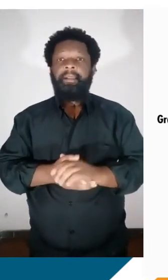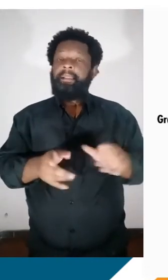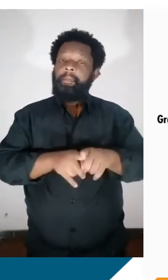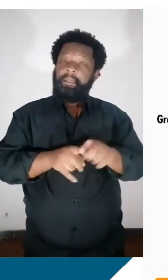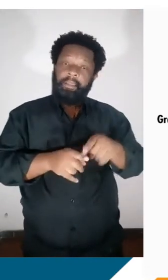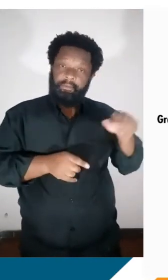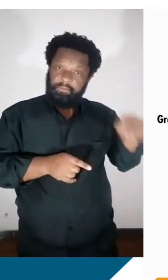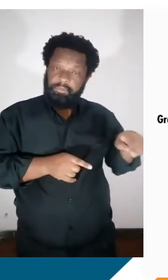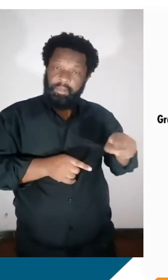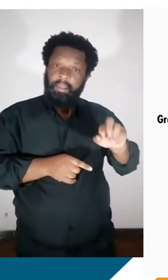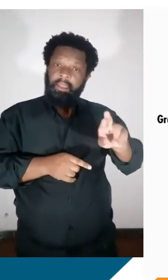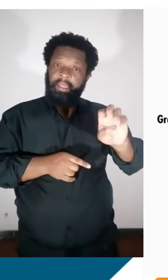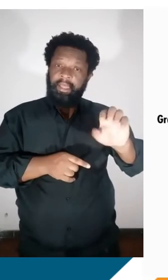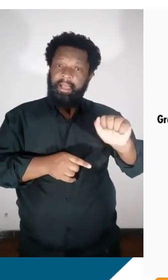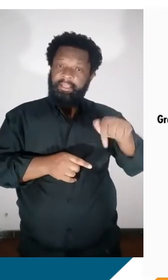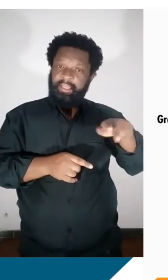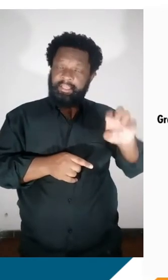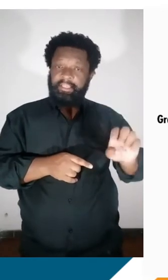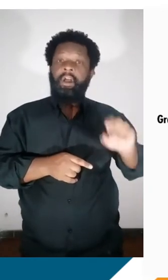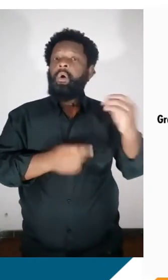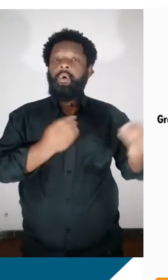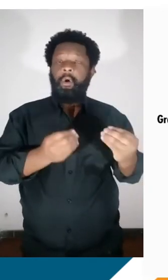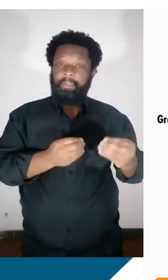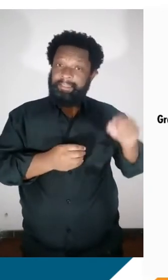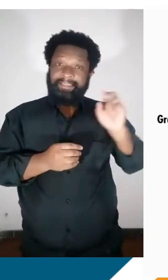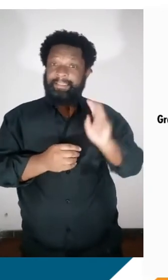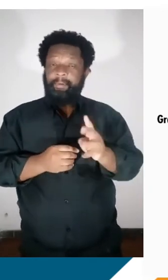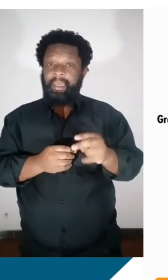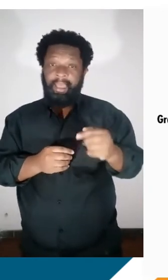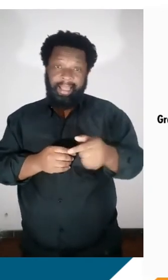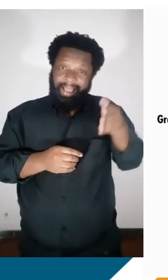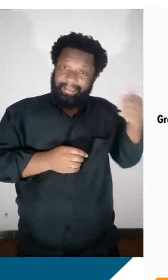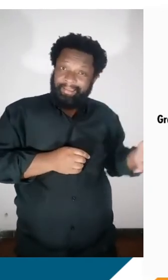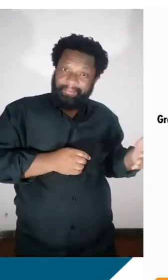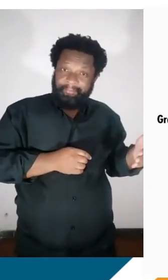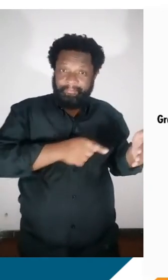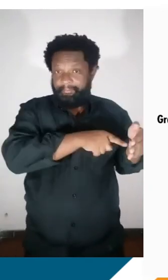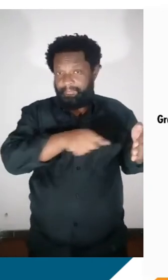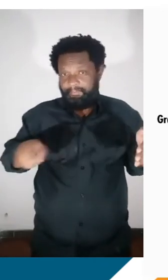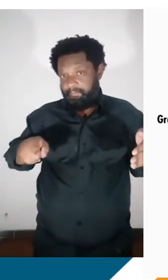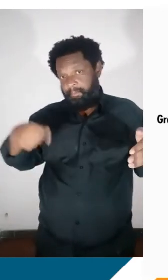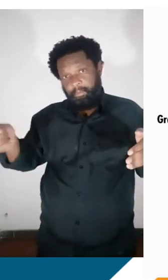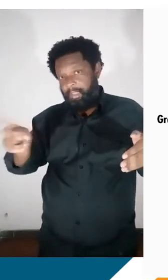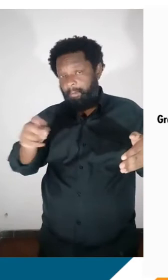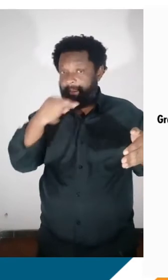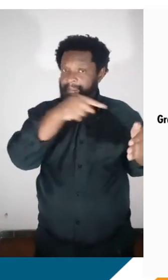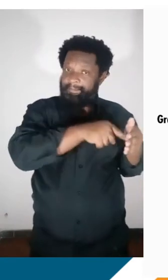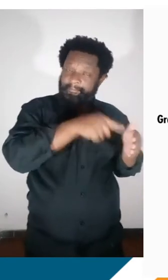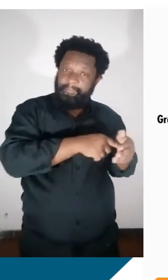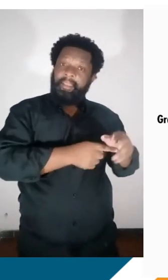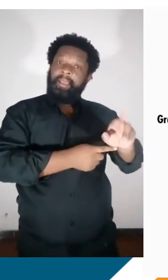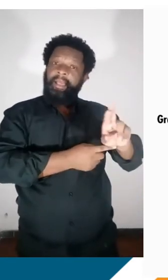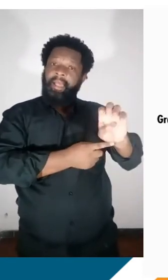Os reagentes estão sempre antes da reação acontecer, ou seja, o caminho da reação está prosseguindo para cá no sentido